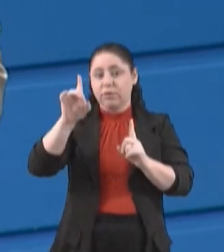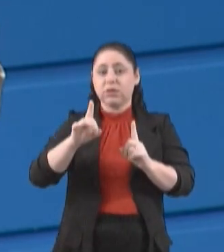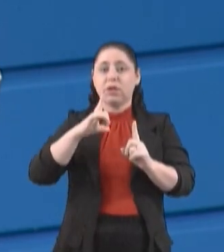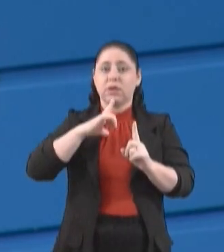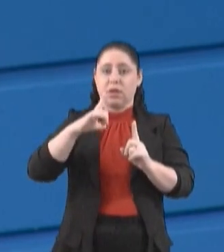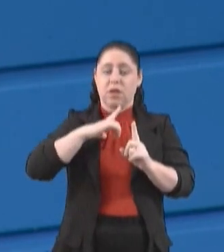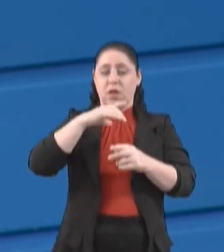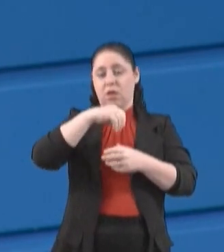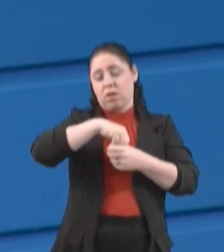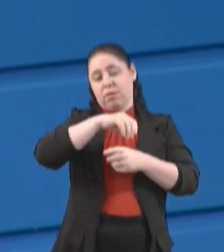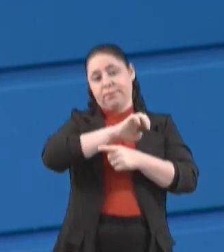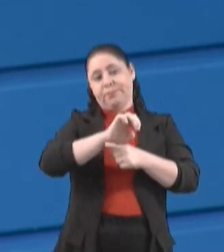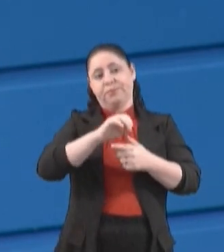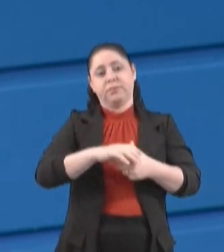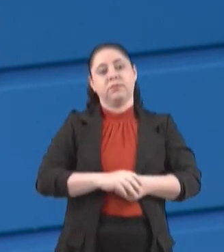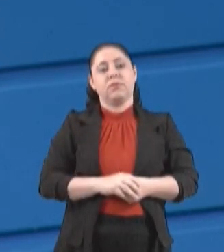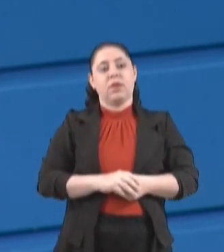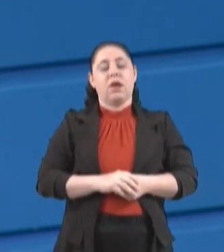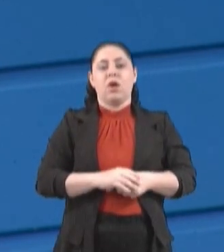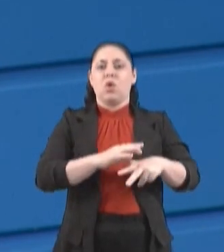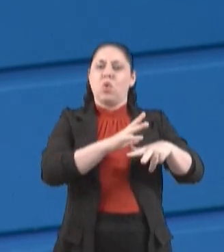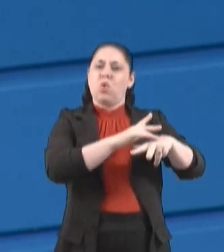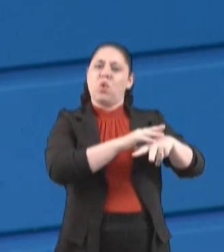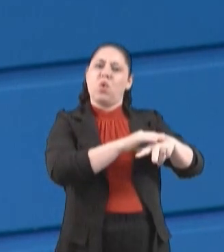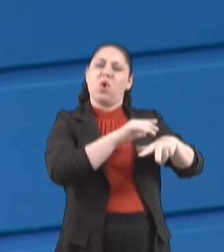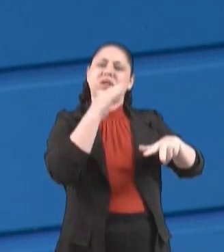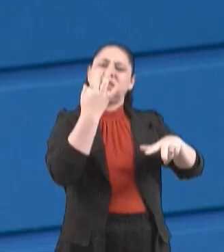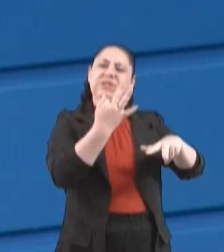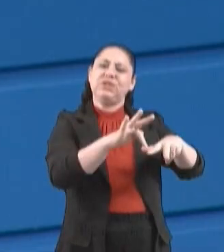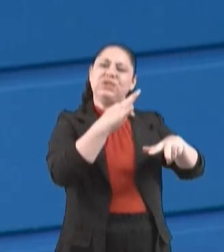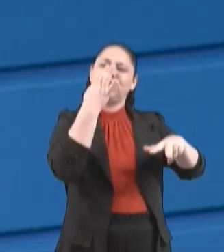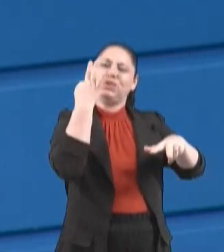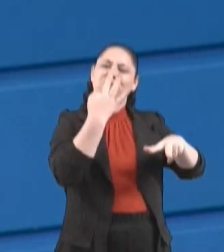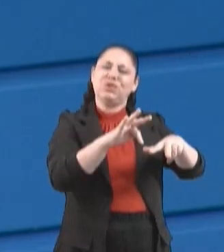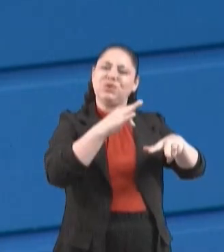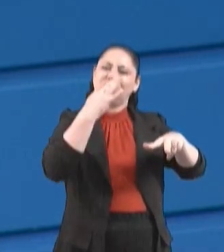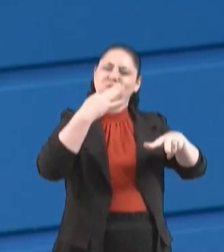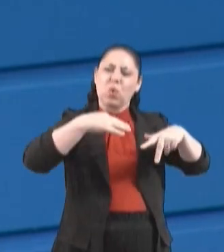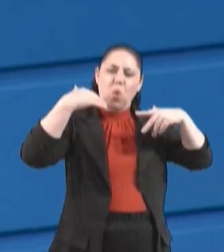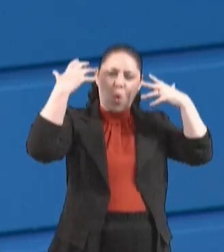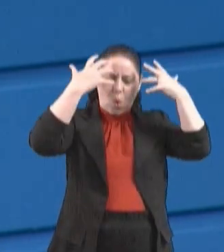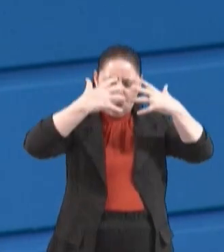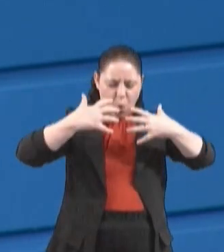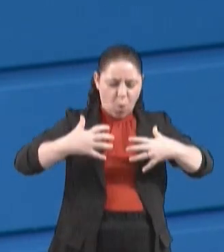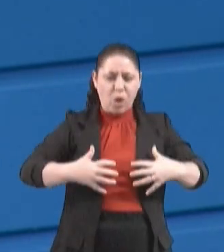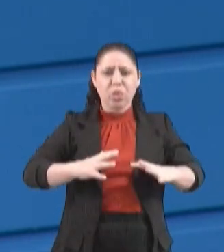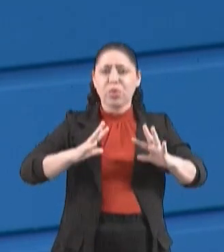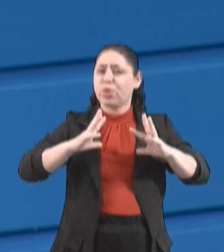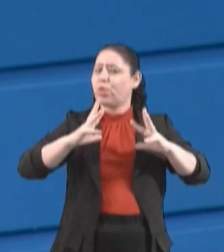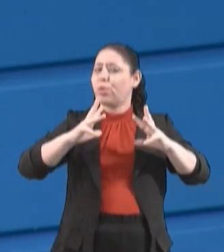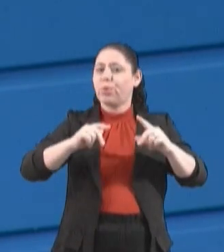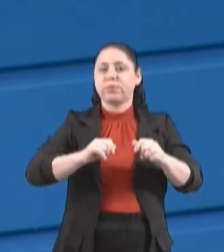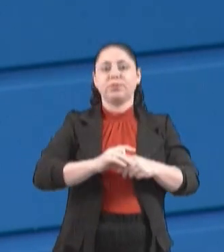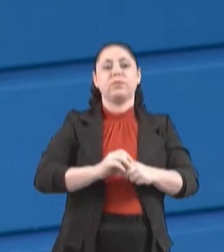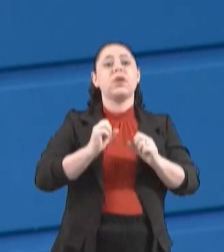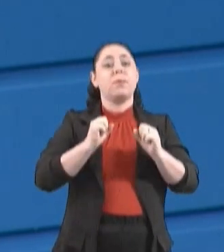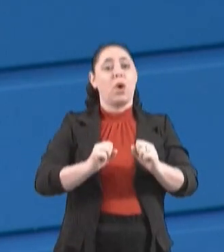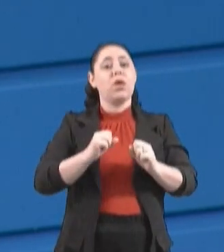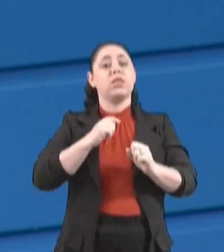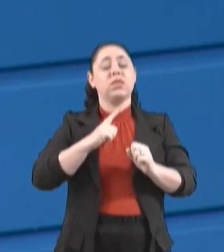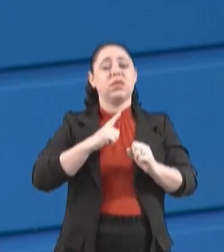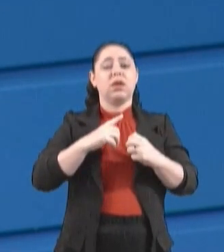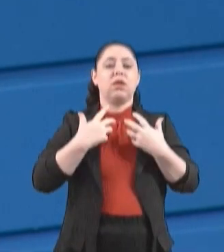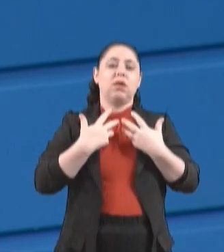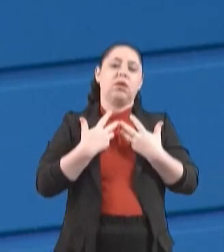Grosso do Sul. A fibromialgia é uma síndrome caracterizada por dor crônica e generalizada, que pode ser acompanhado